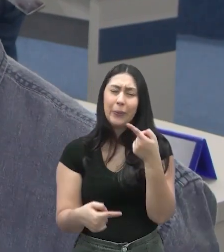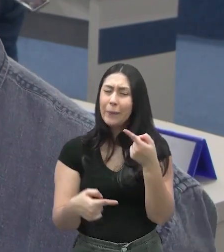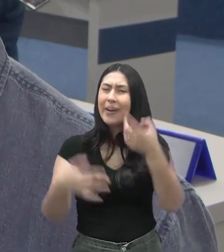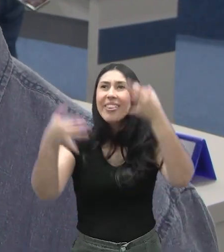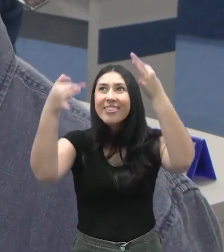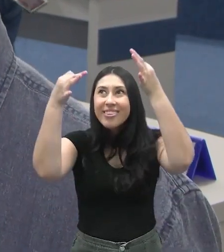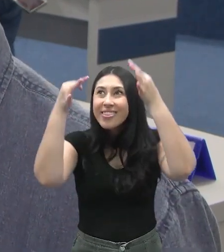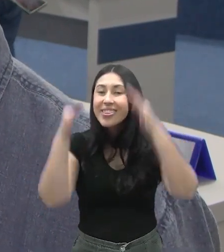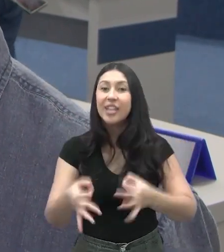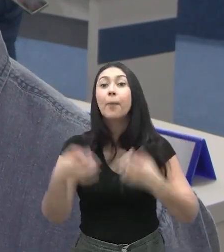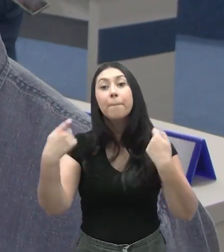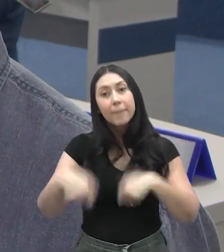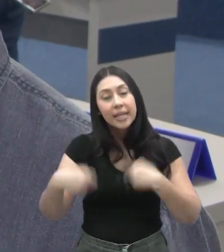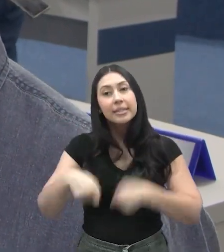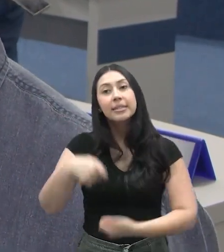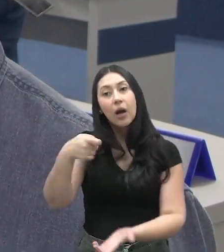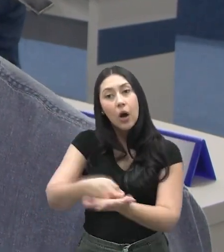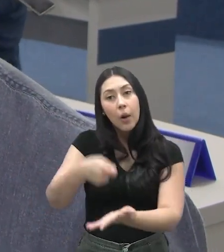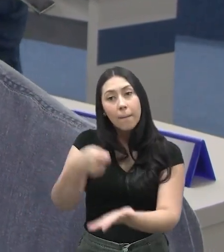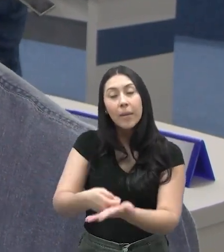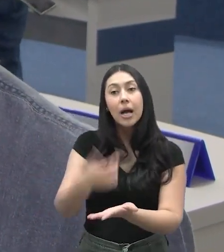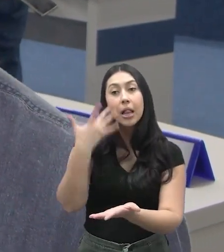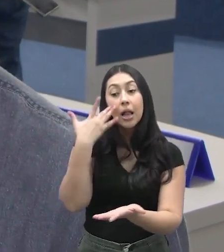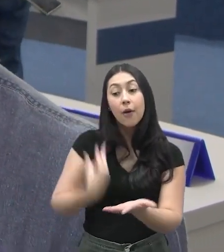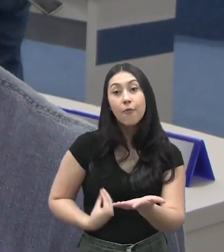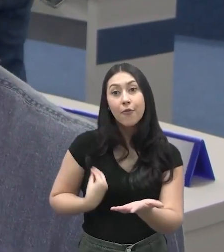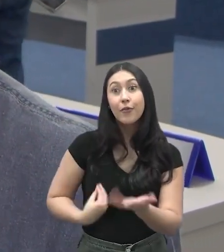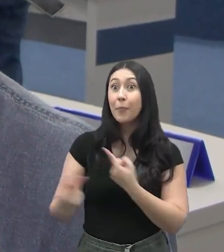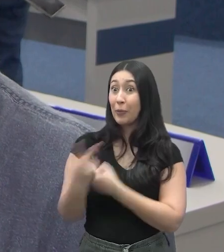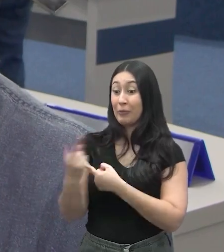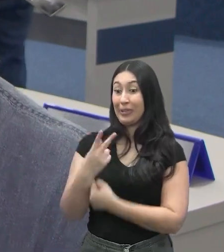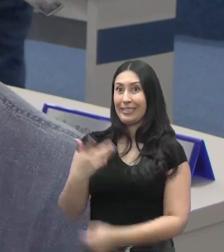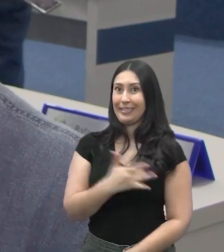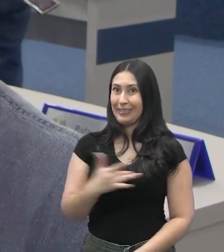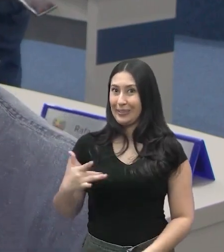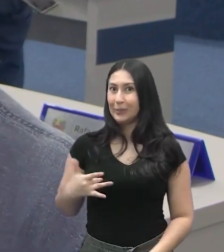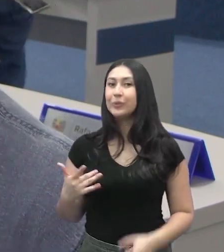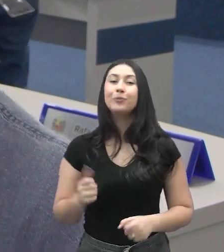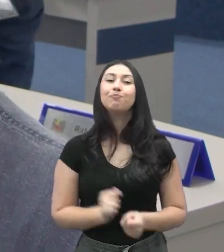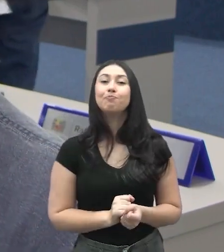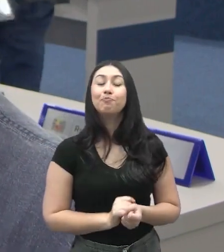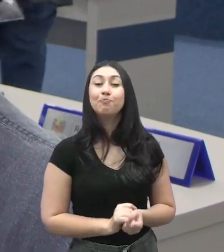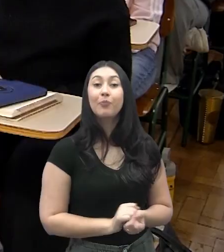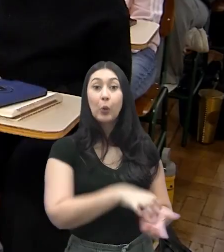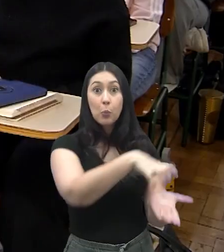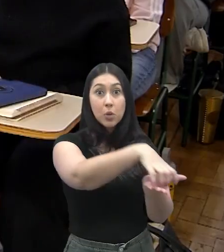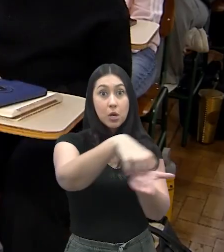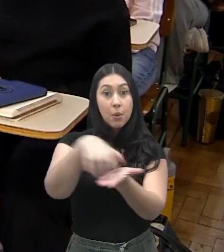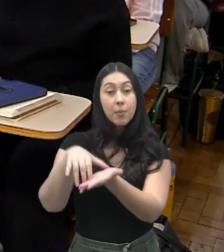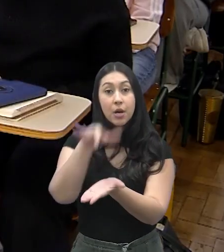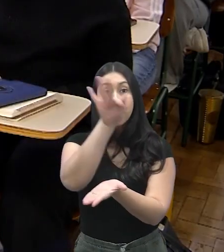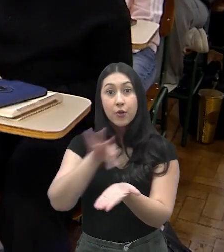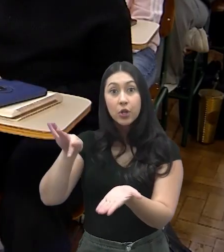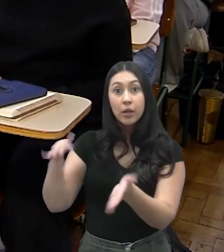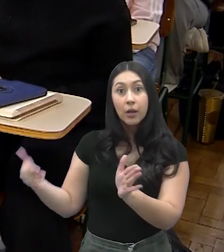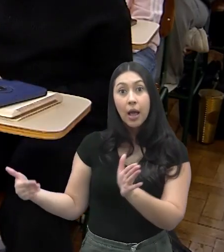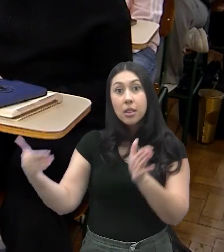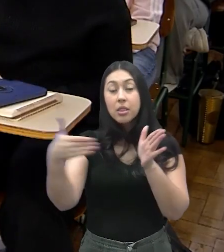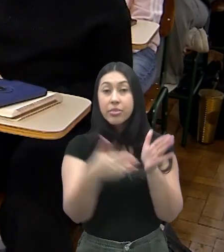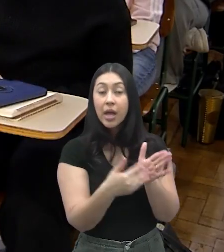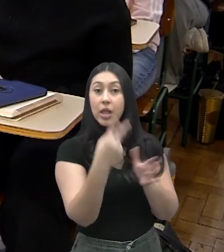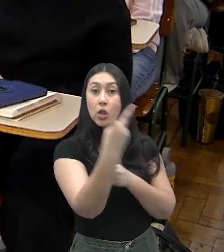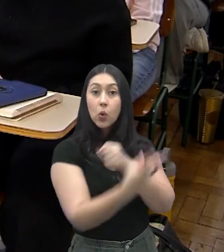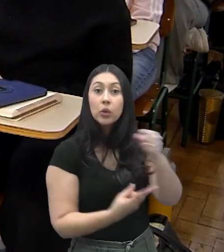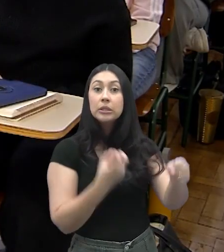em casa. Está certíssimo, e normatizar para bem da nossa saúde. As instituições de educação